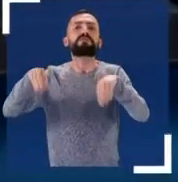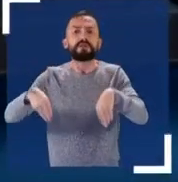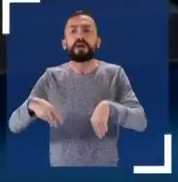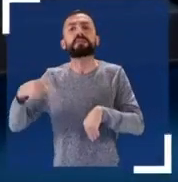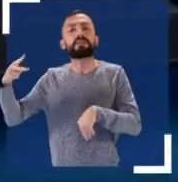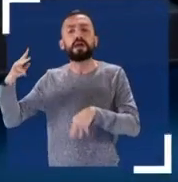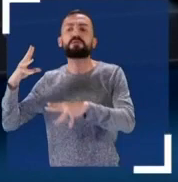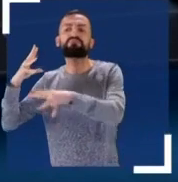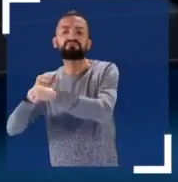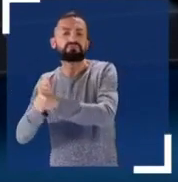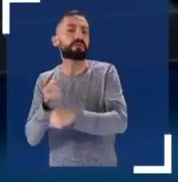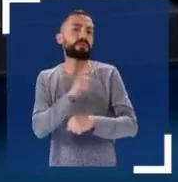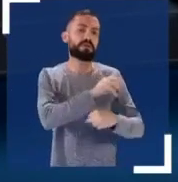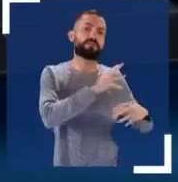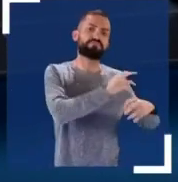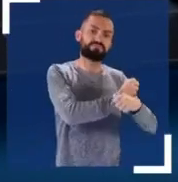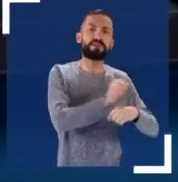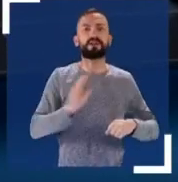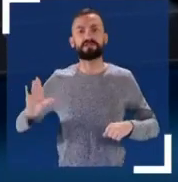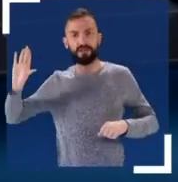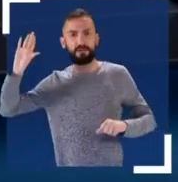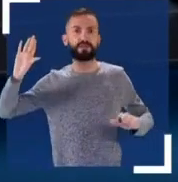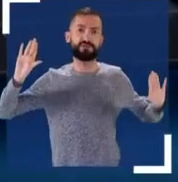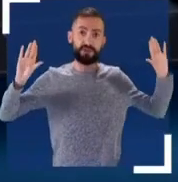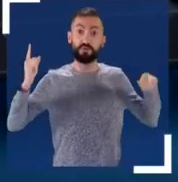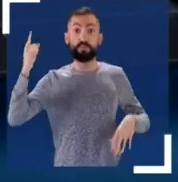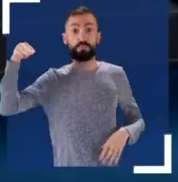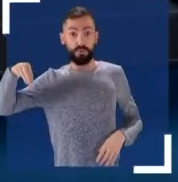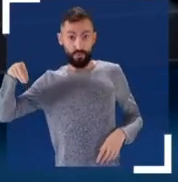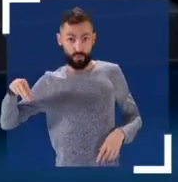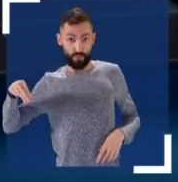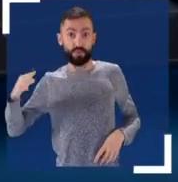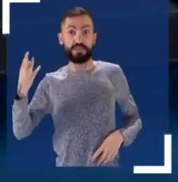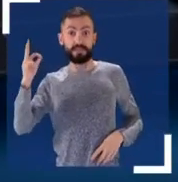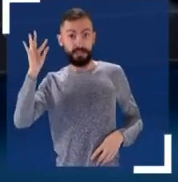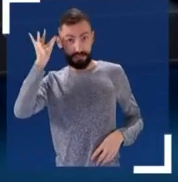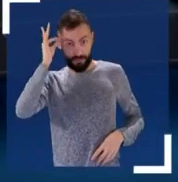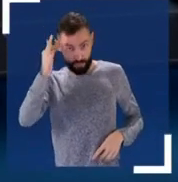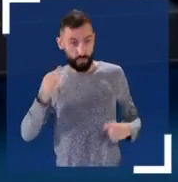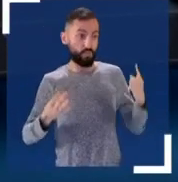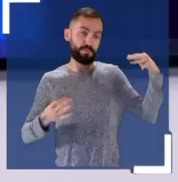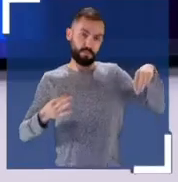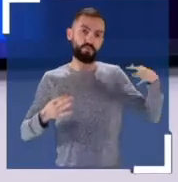dos candidatos. Cada um terá direito a 1 minuto e 30 segundos.